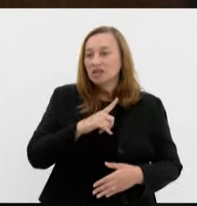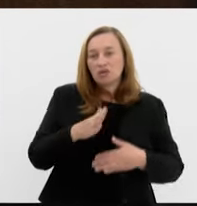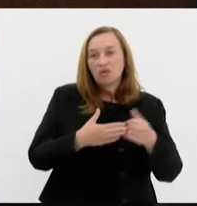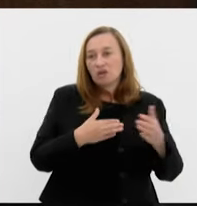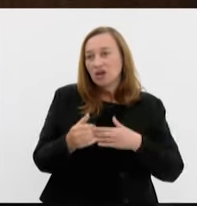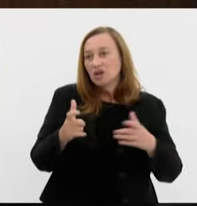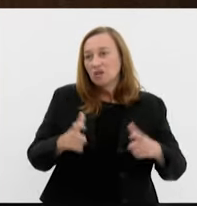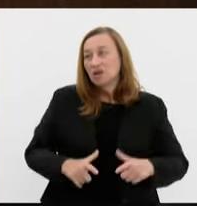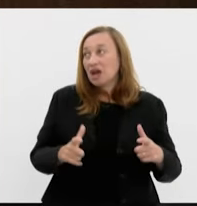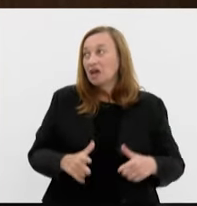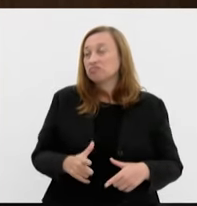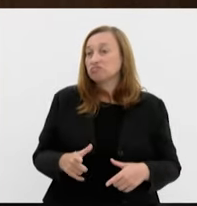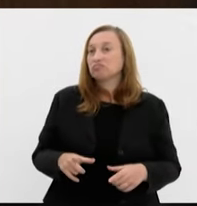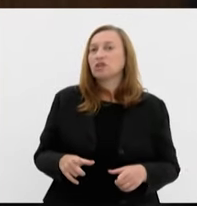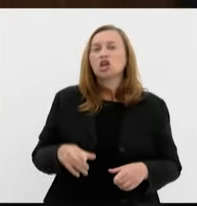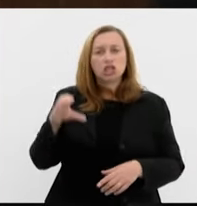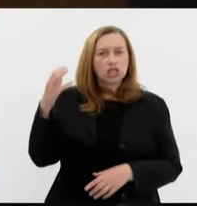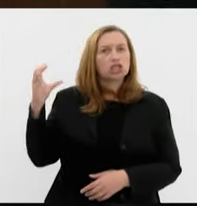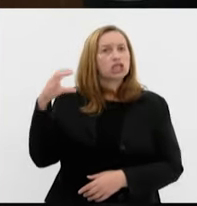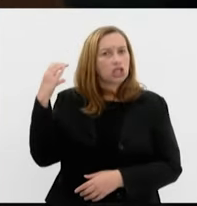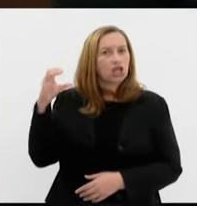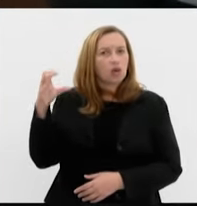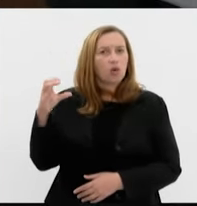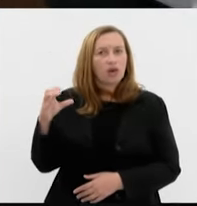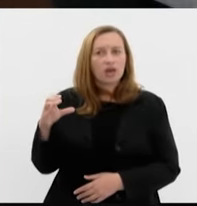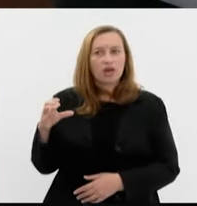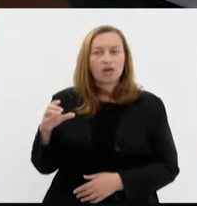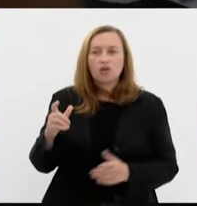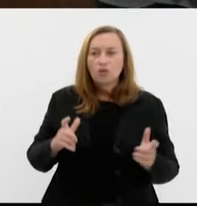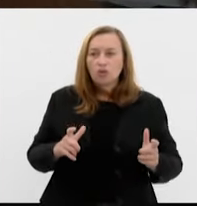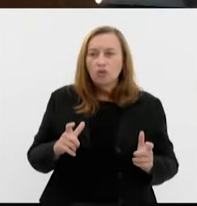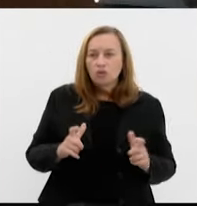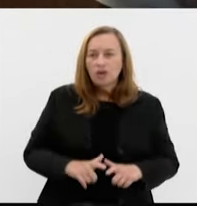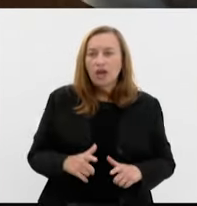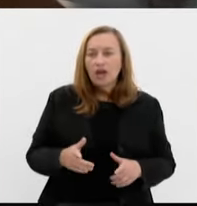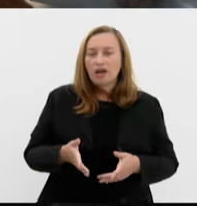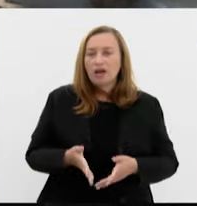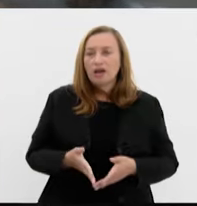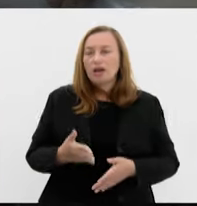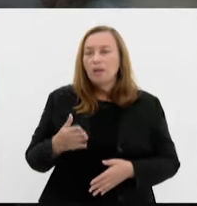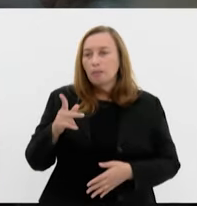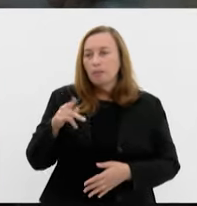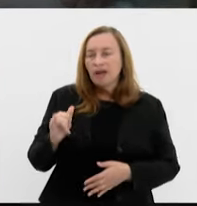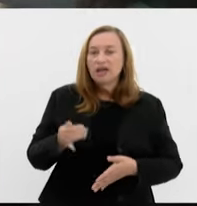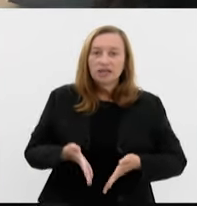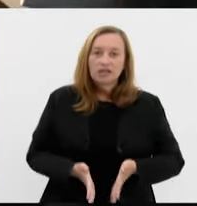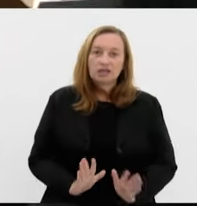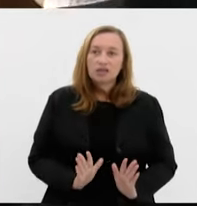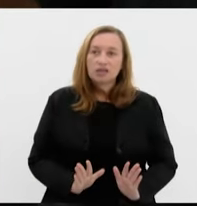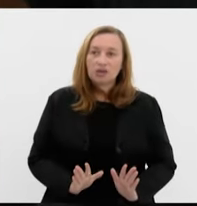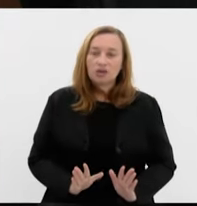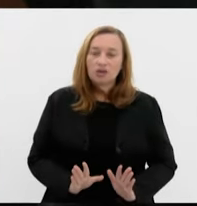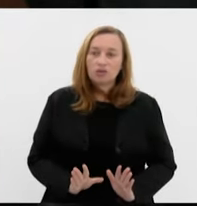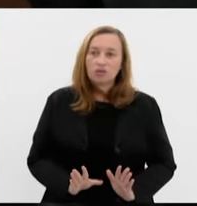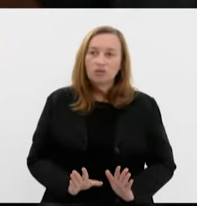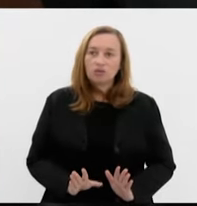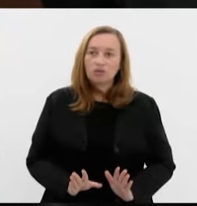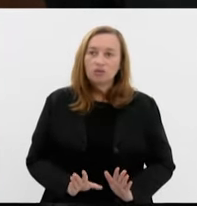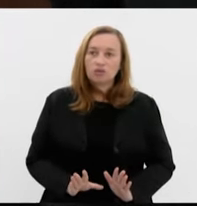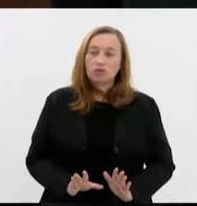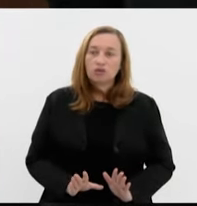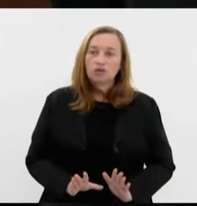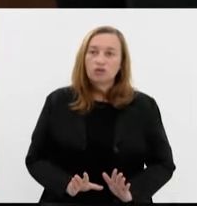boa terra do meu pai terra que eu n terra que o meu pai nasceu que eu tenho muito orgulho de ser cidadão Nero graças a um título